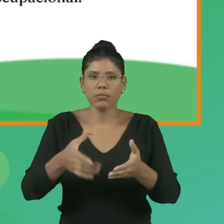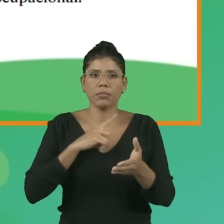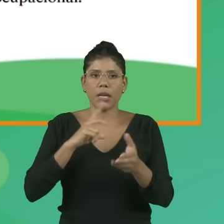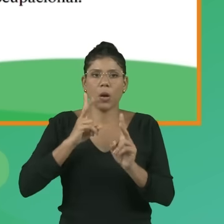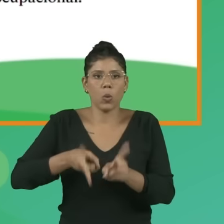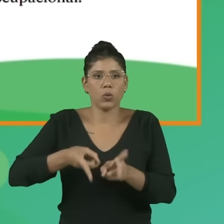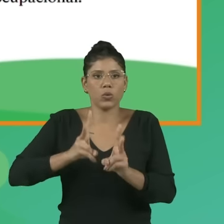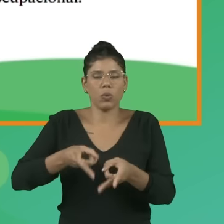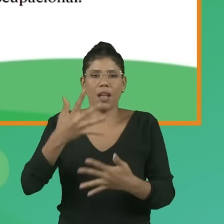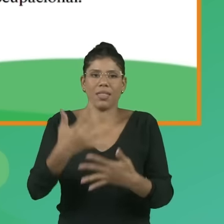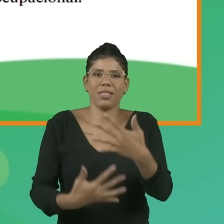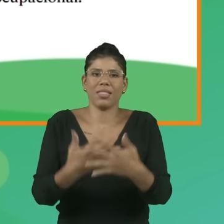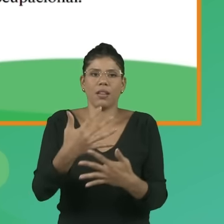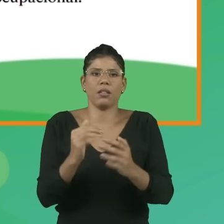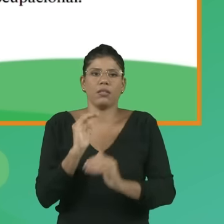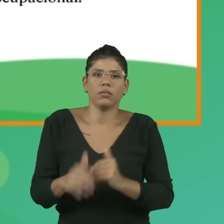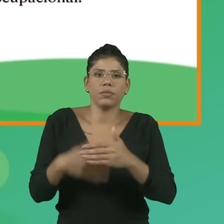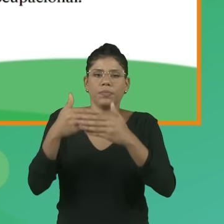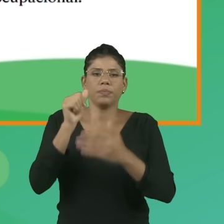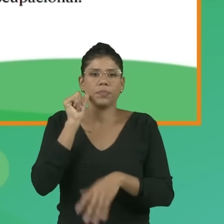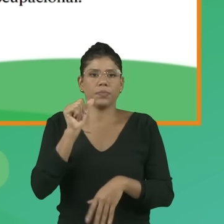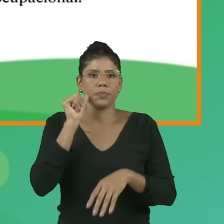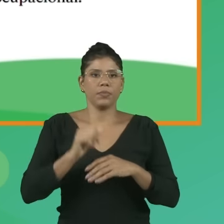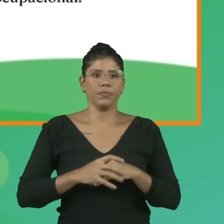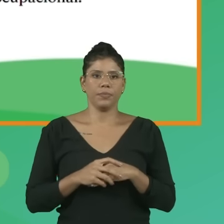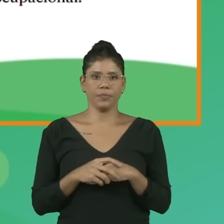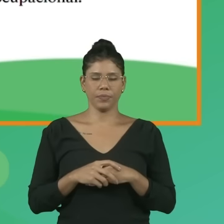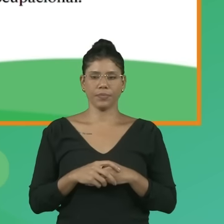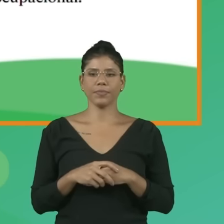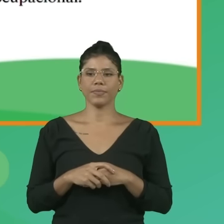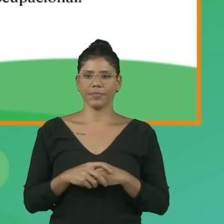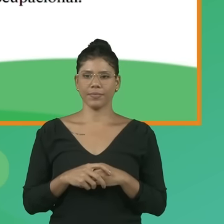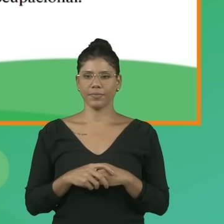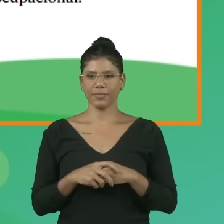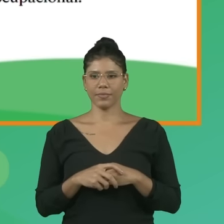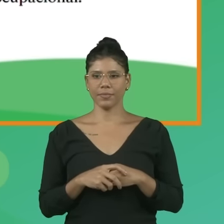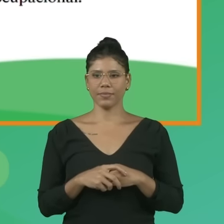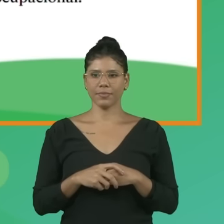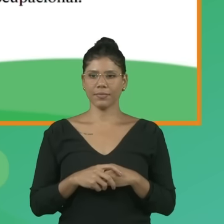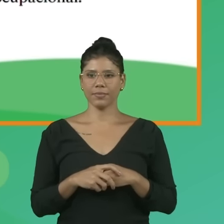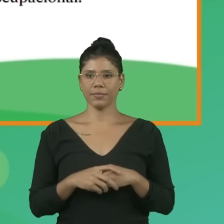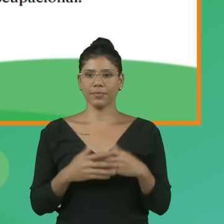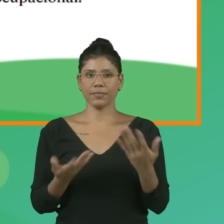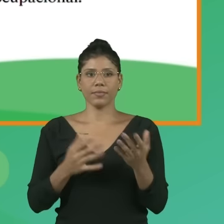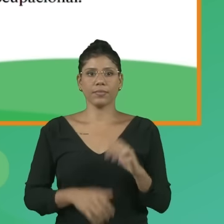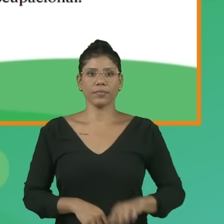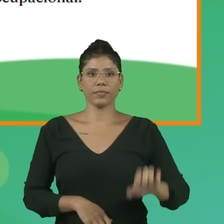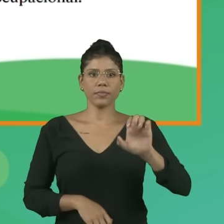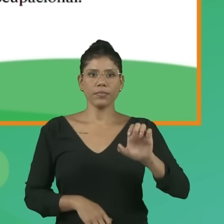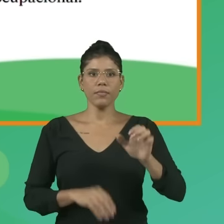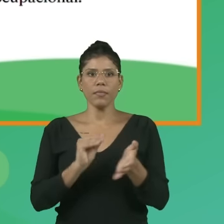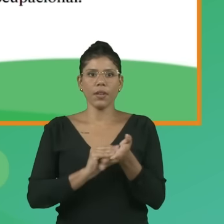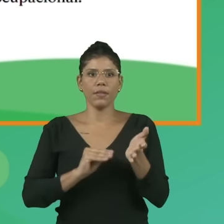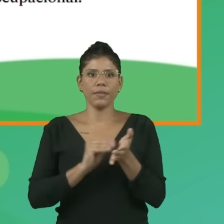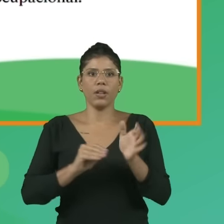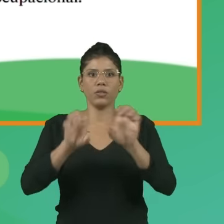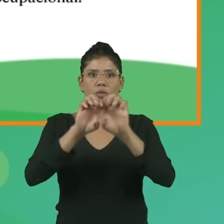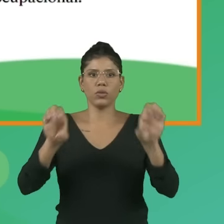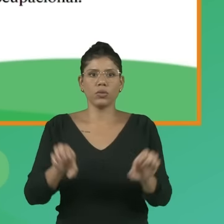ali travando essas mulheres, esse status das mulheres. Letra E. Desestruturação da herança